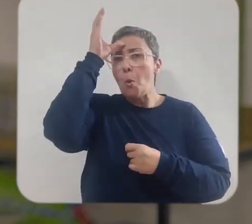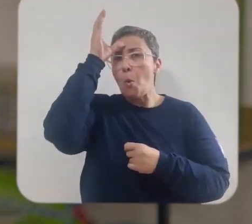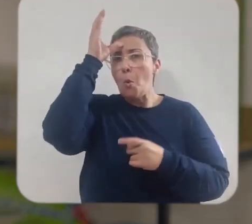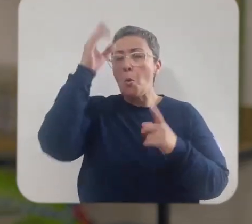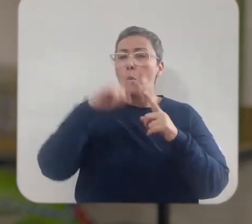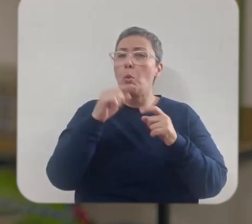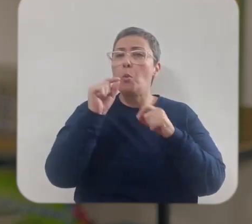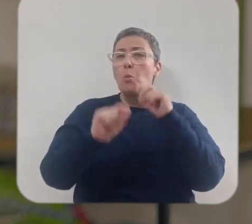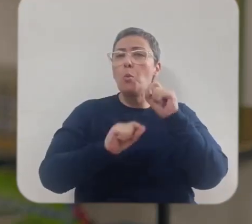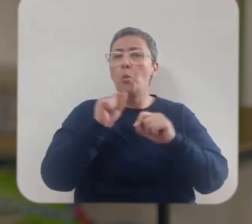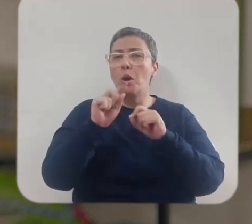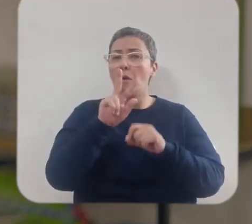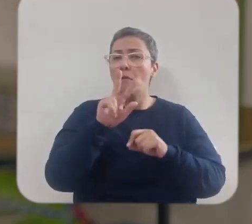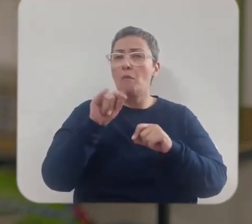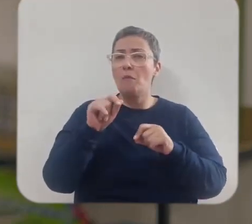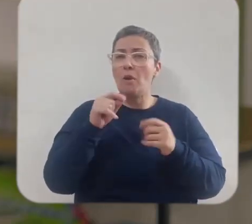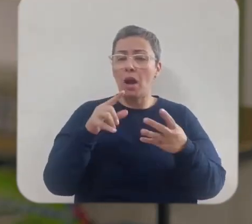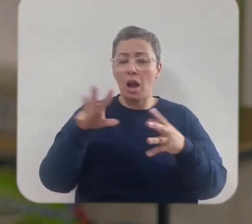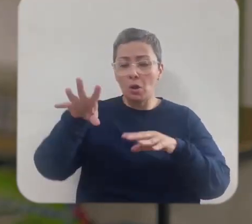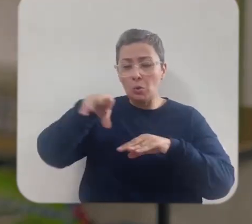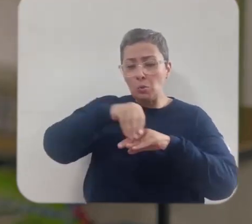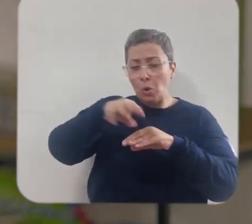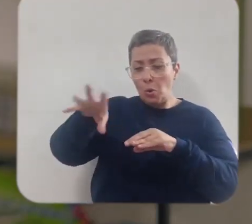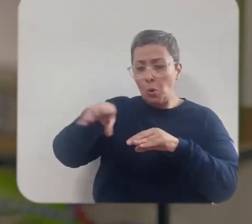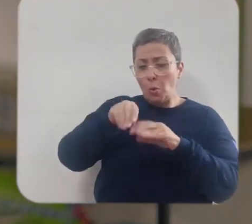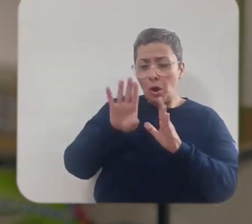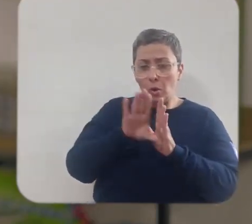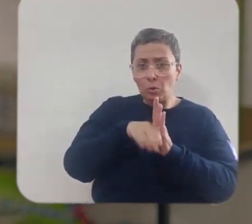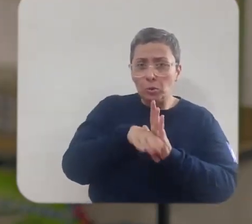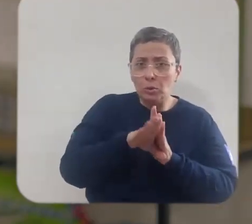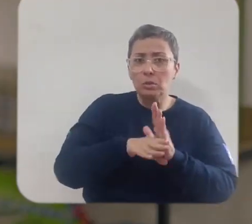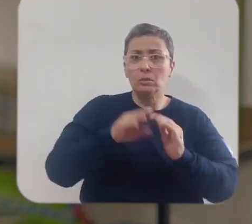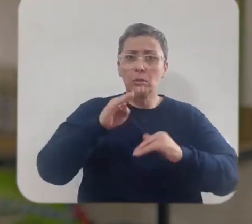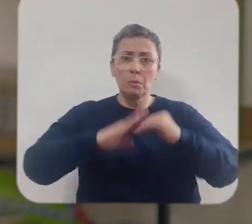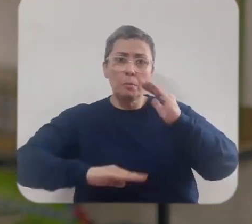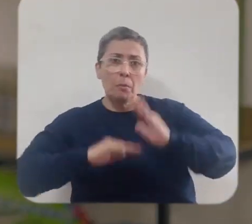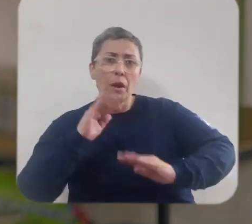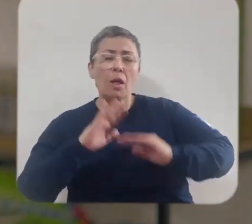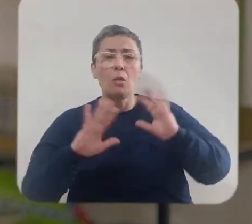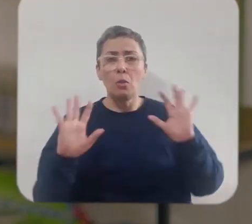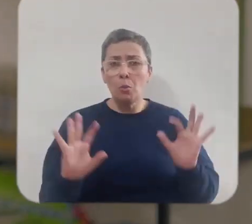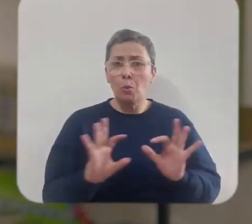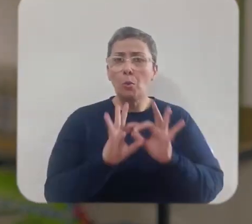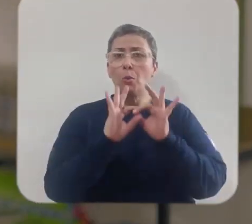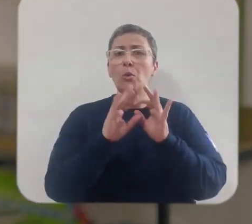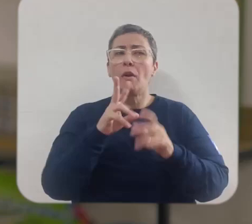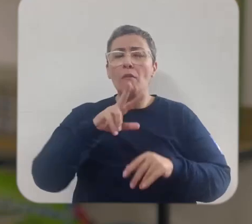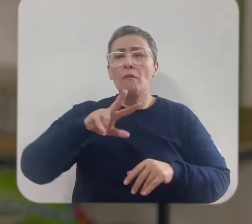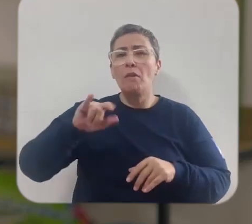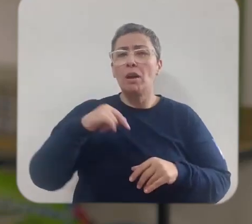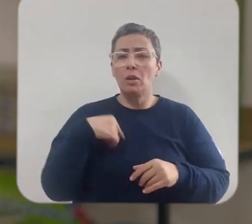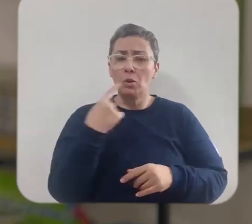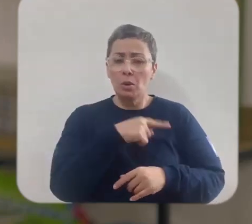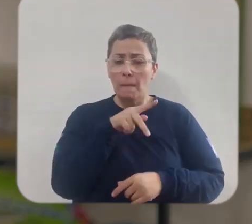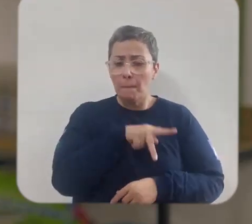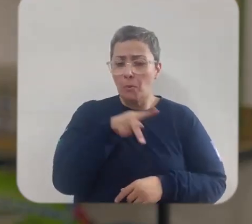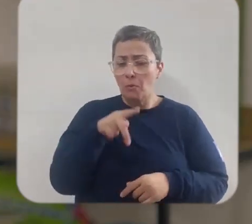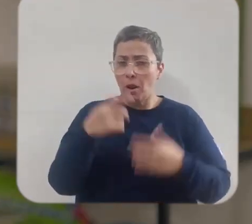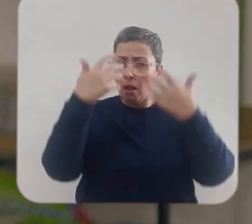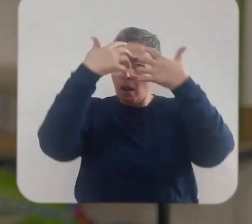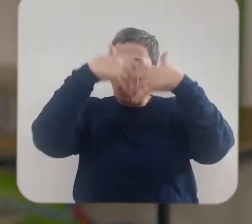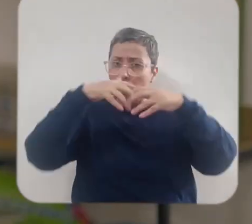conhecimento, onde nós vamos reunir alguns conceitos e práticas que vão gerar em nós, educador,